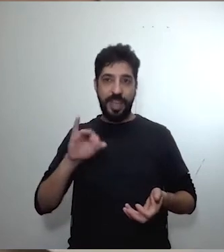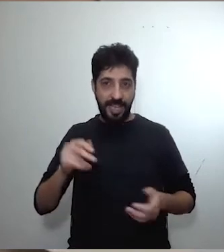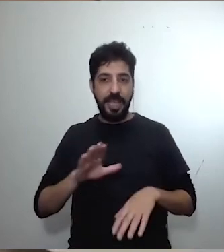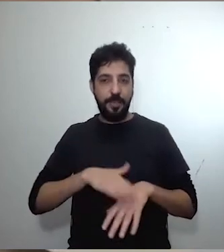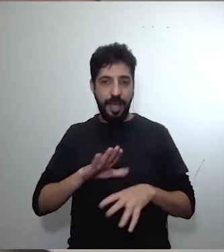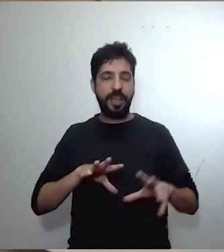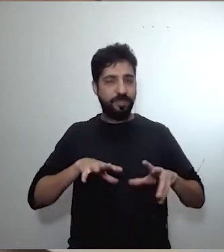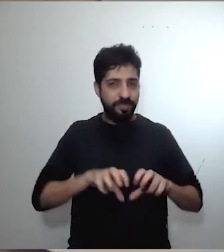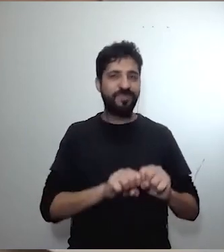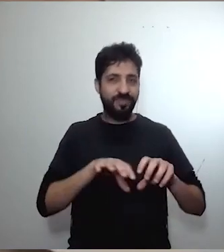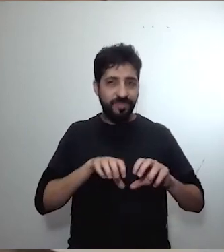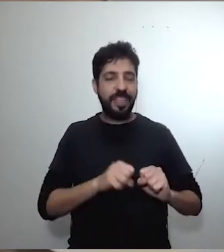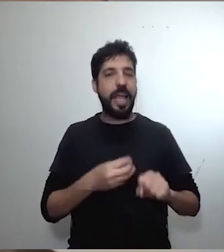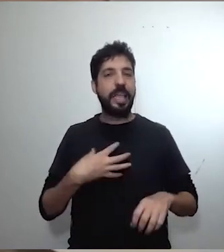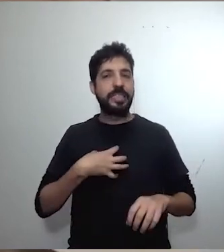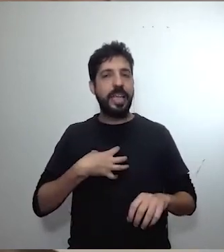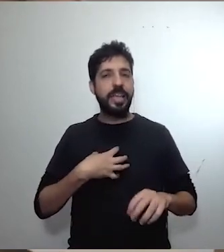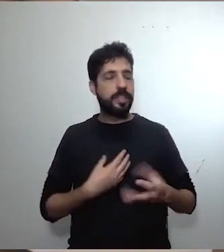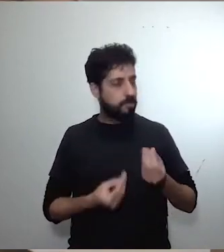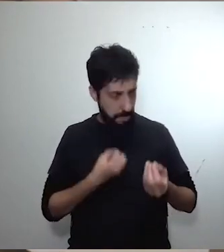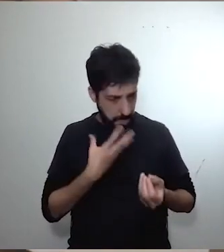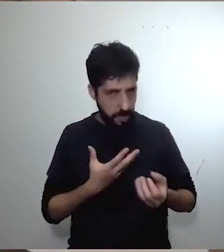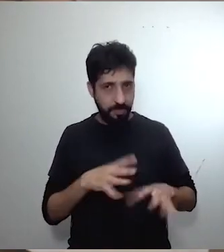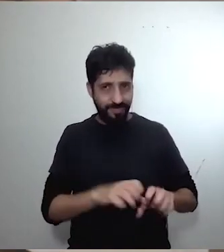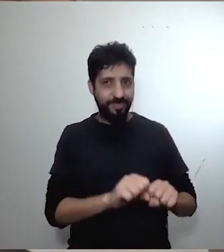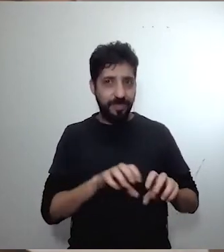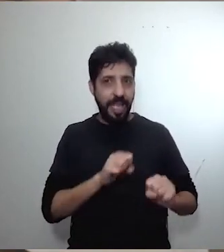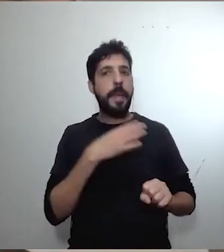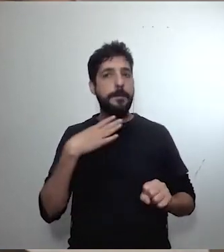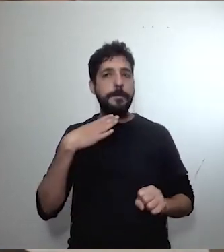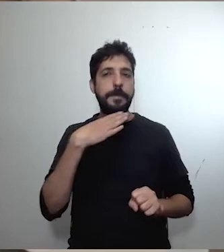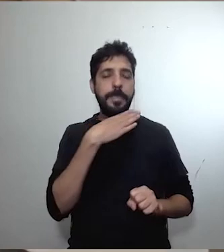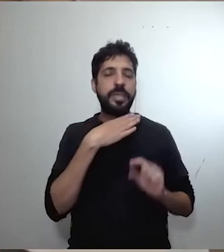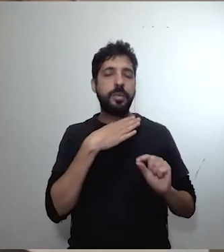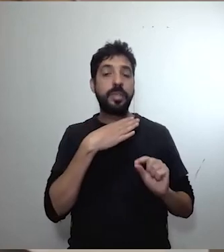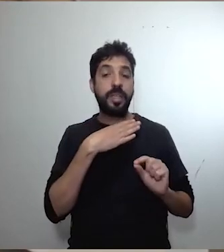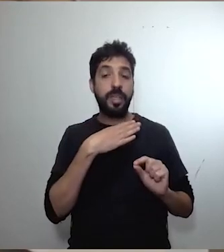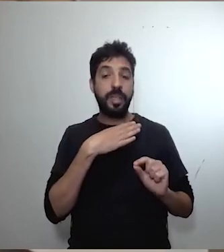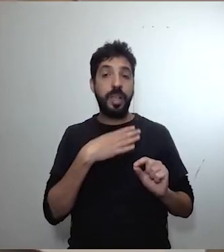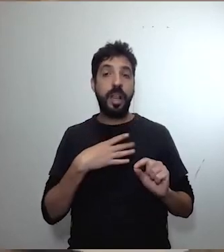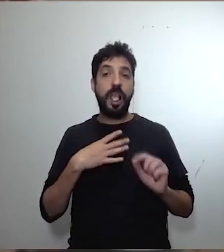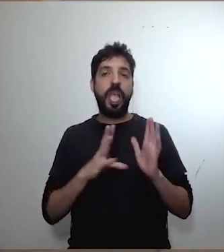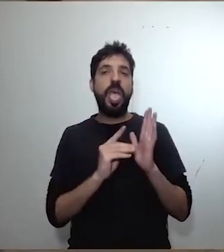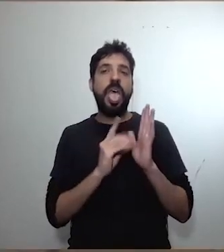e vai amassando e vai sentindo a textura da massa. você sabe... Aí vocês vão percebendo que, ó, ela já